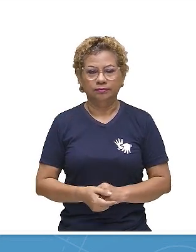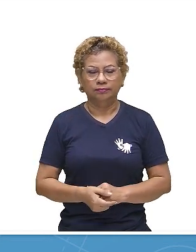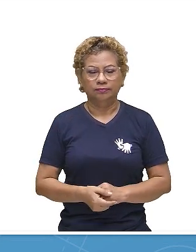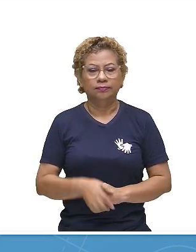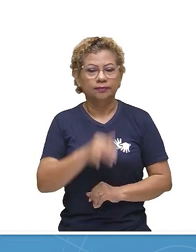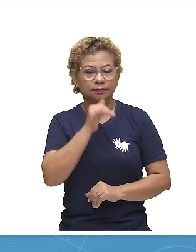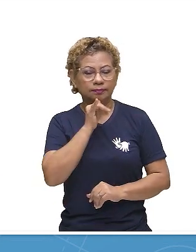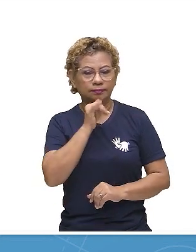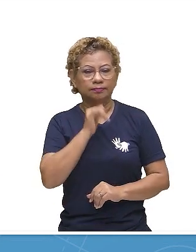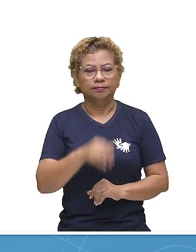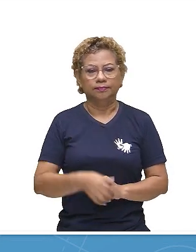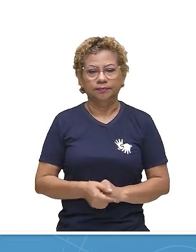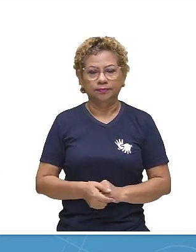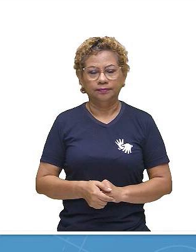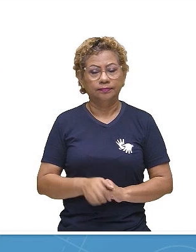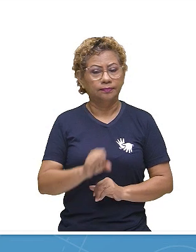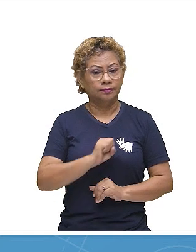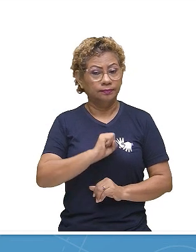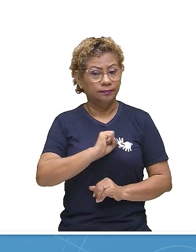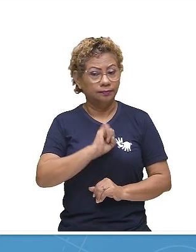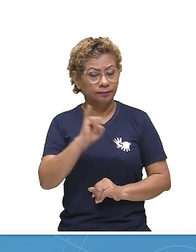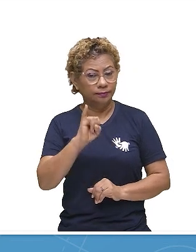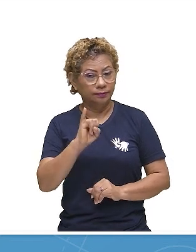exemplo, se eu tenho